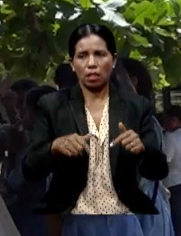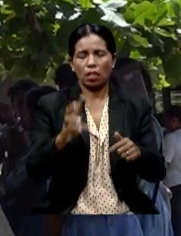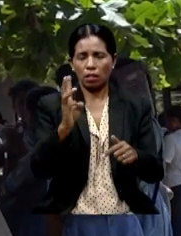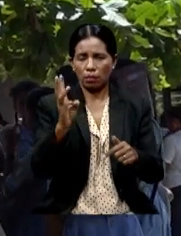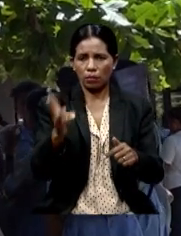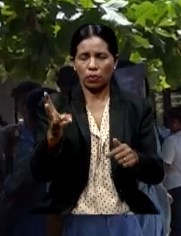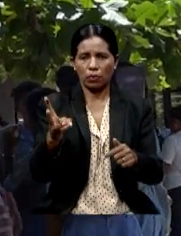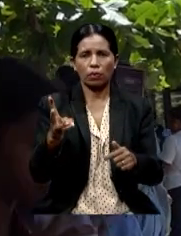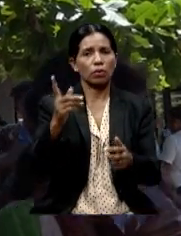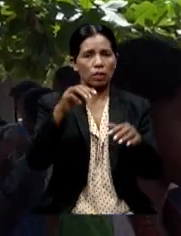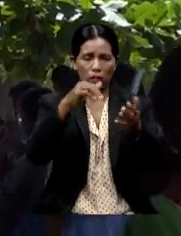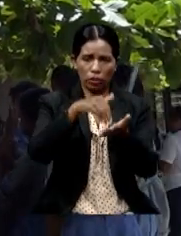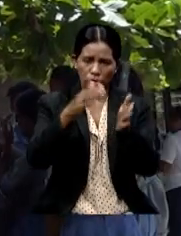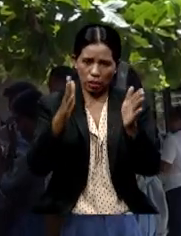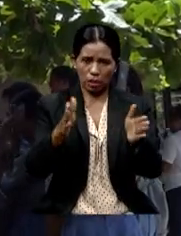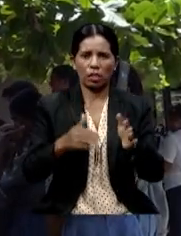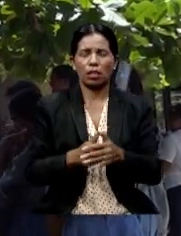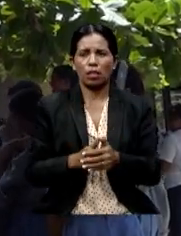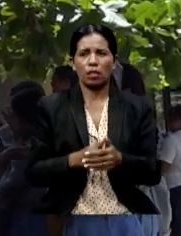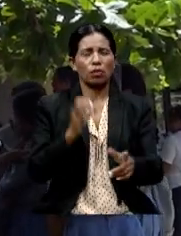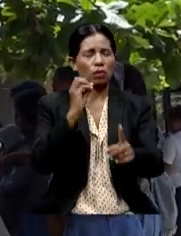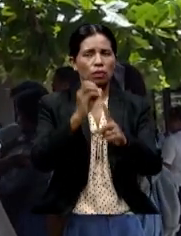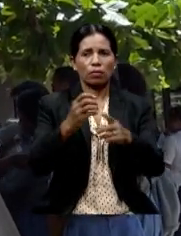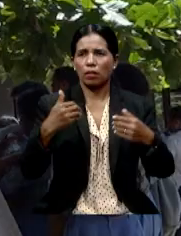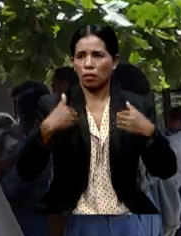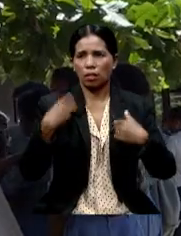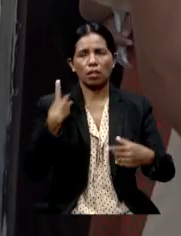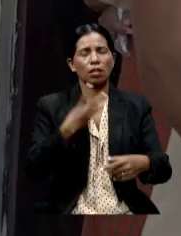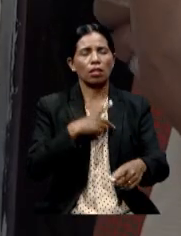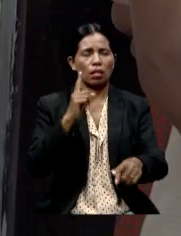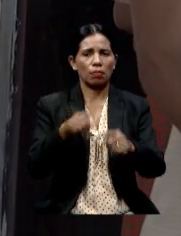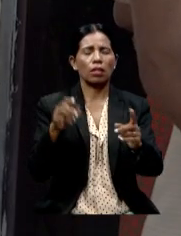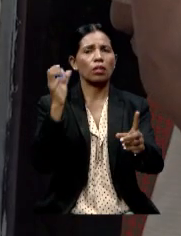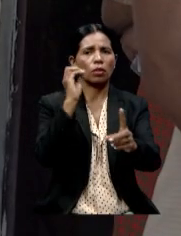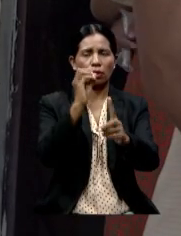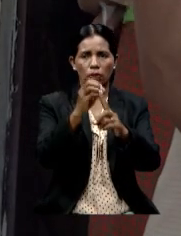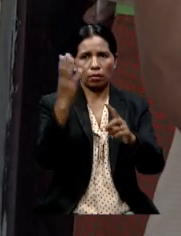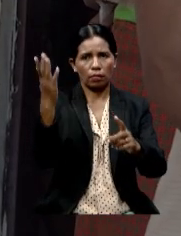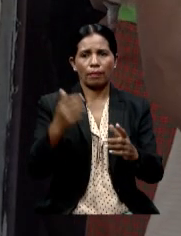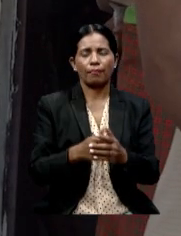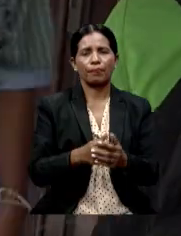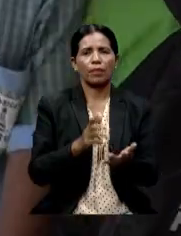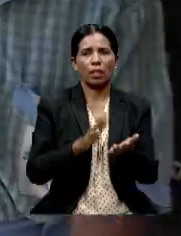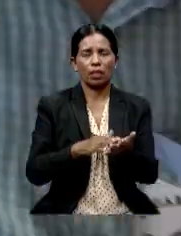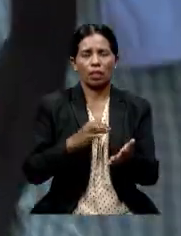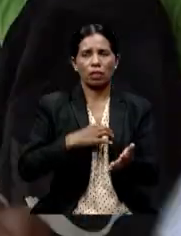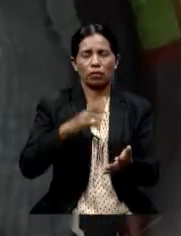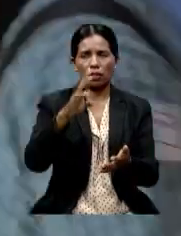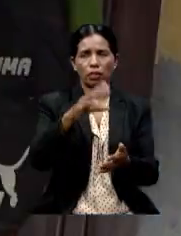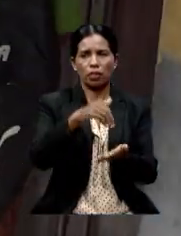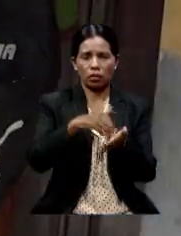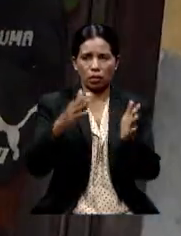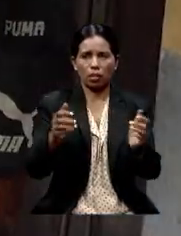tal. Tamane objetivo nebe iha dala rumah ita labele to ohene ba. Escola Básica Central Farol iha estudante